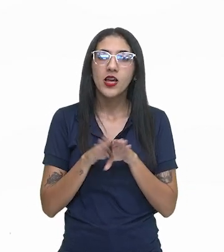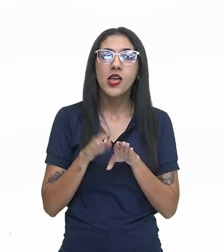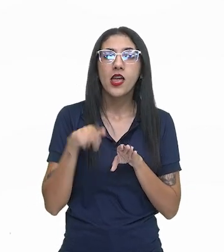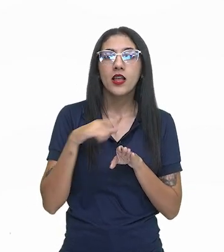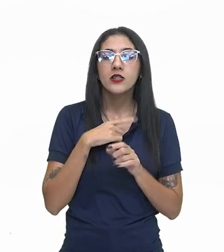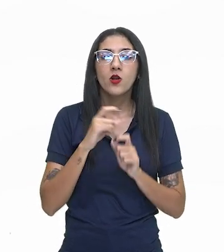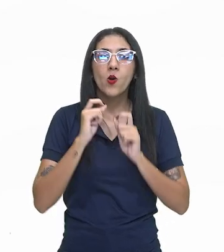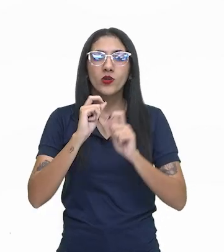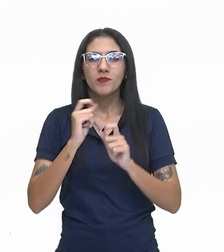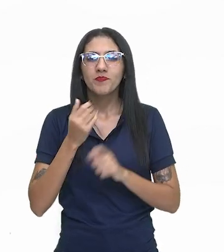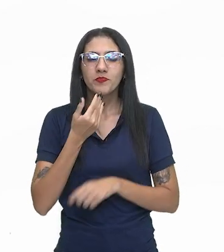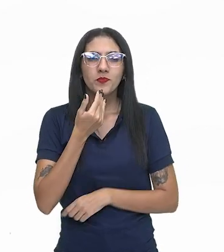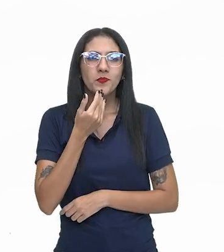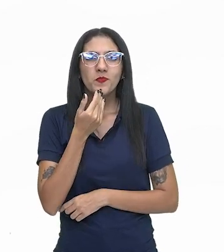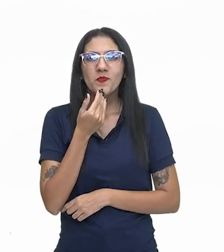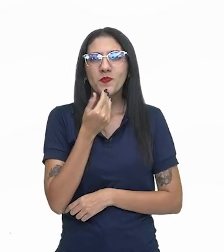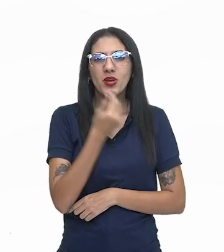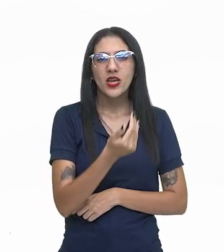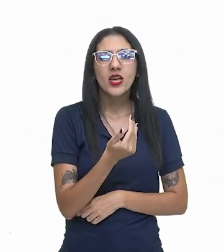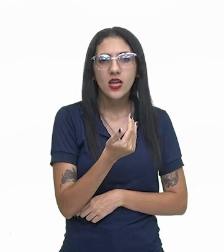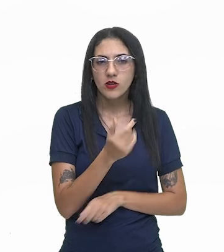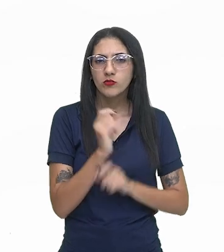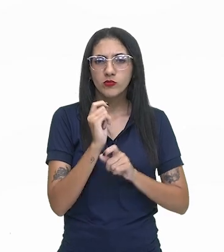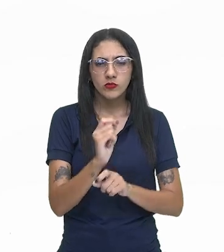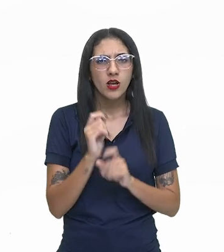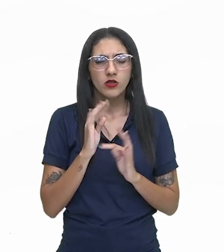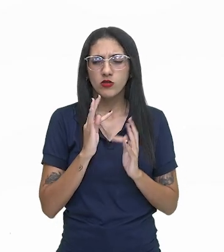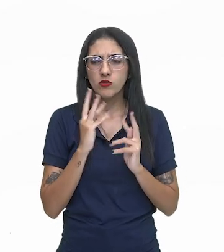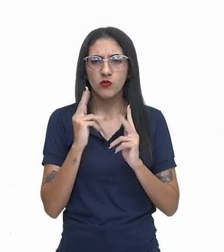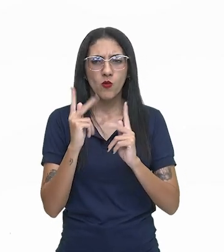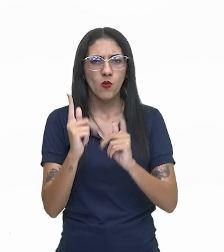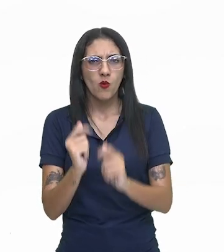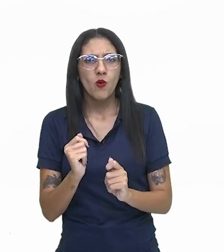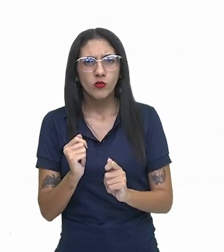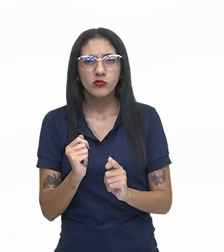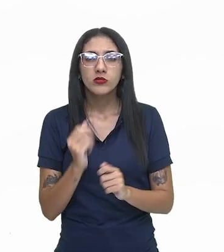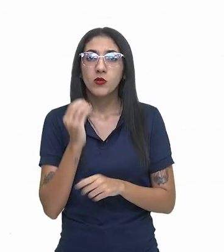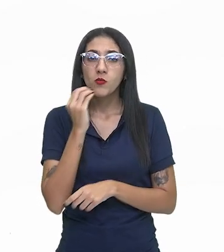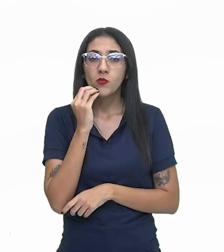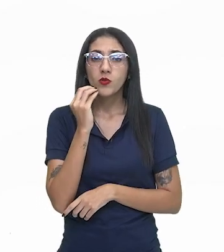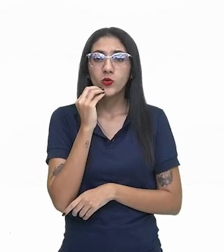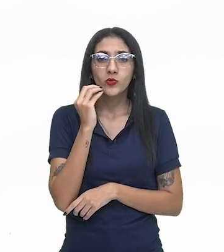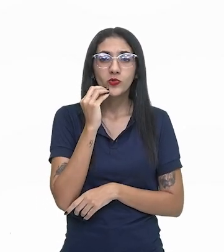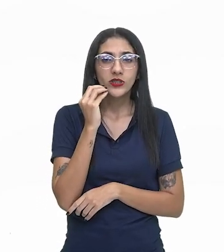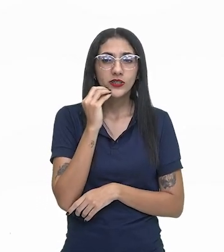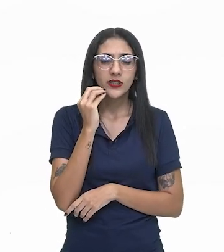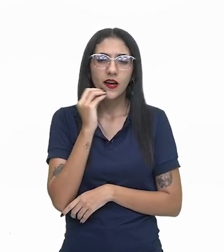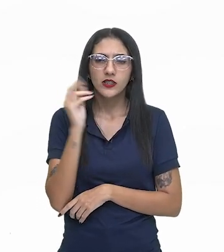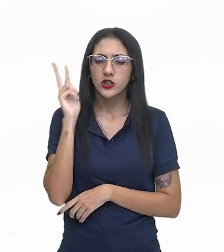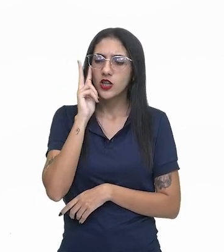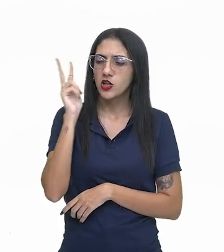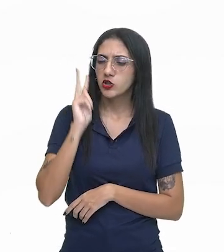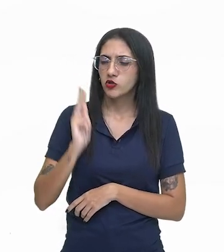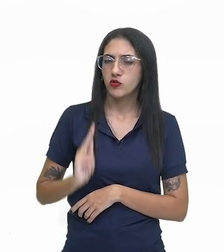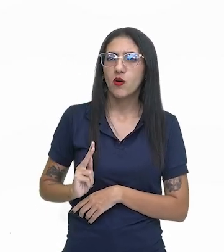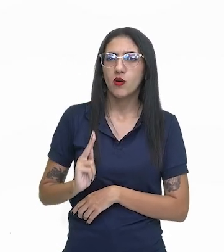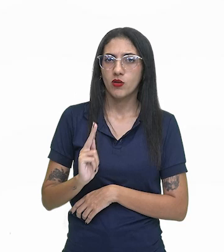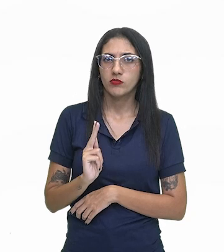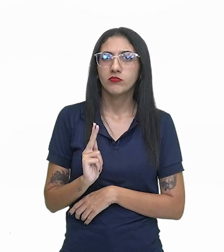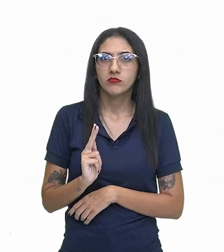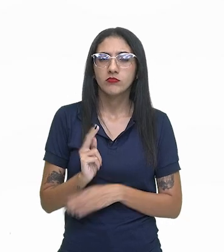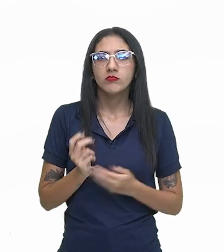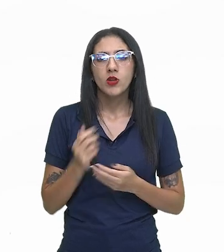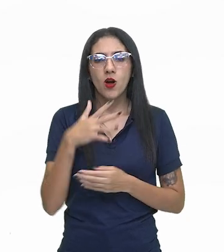uma reivindicação de que todos participem da herança comum da sociedade. Então,